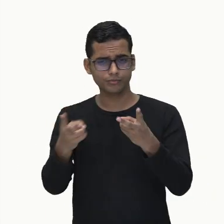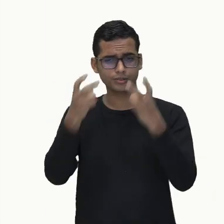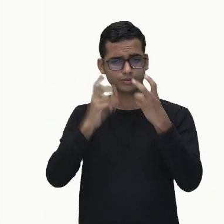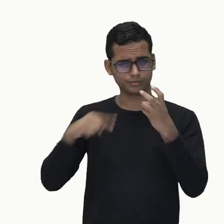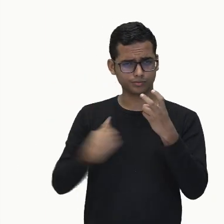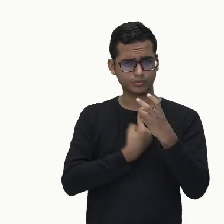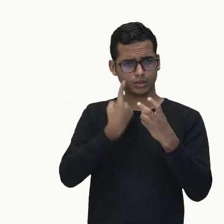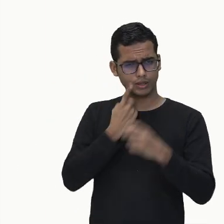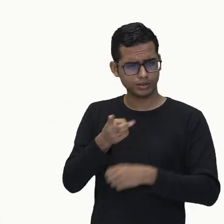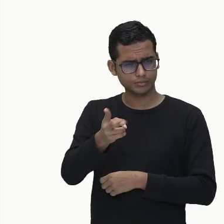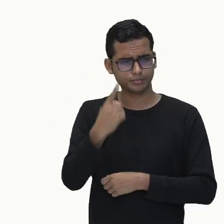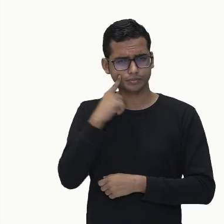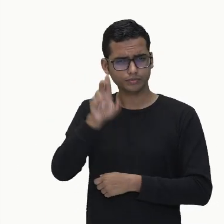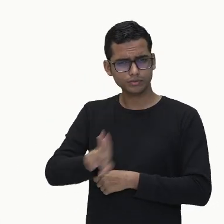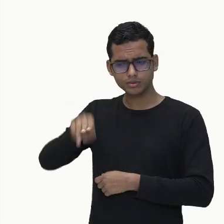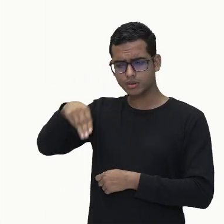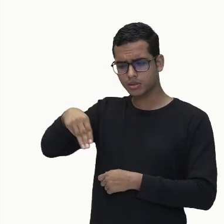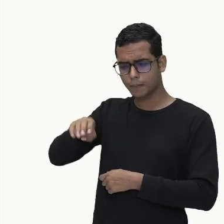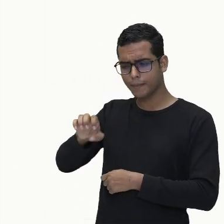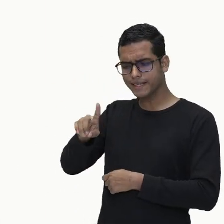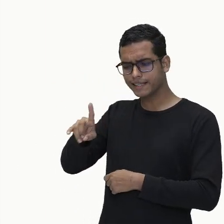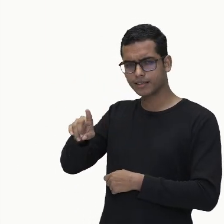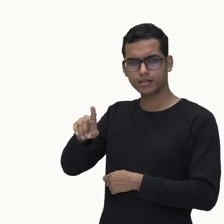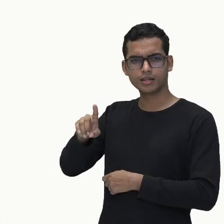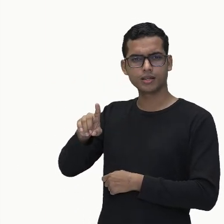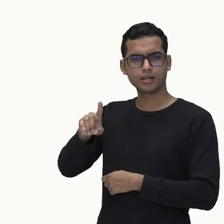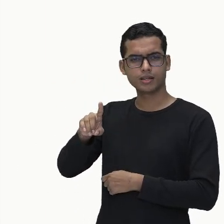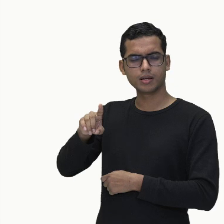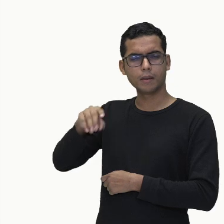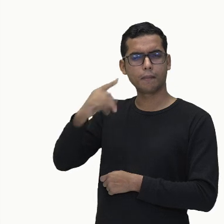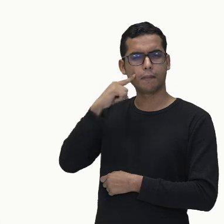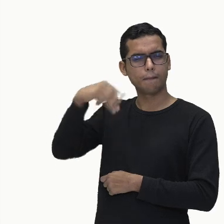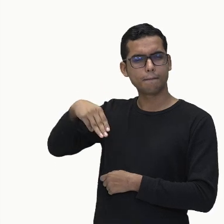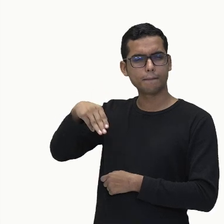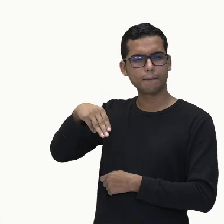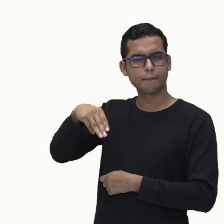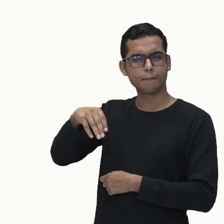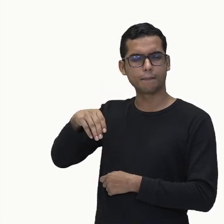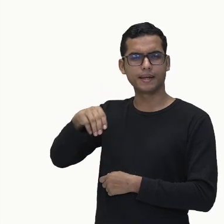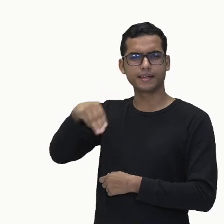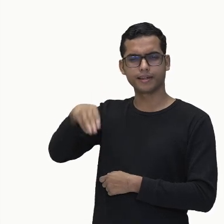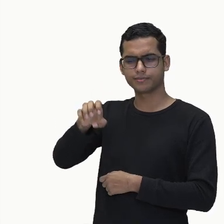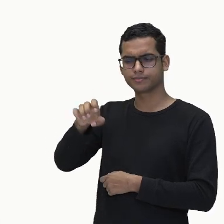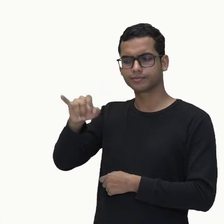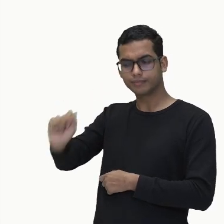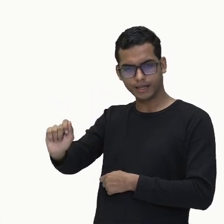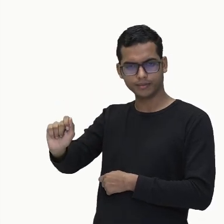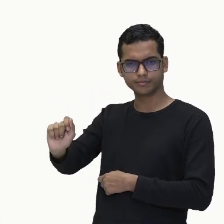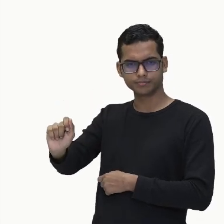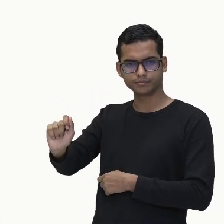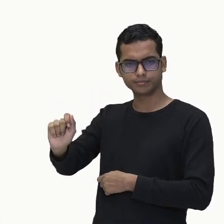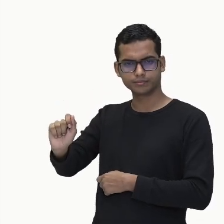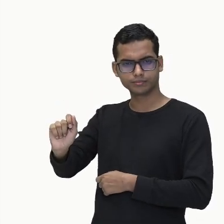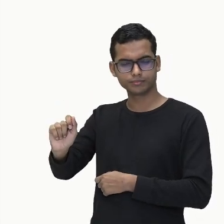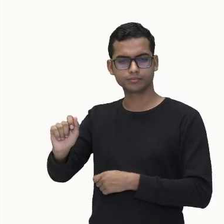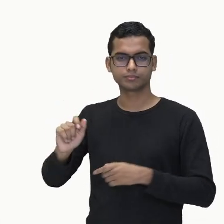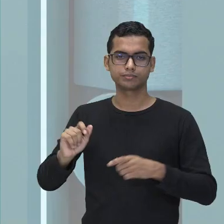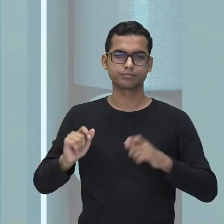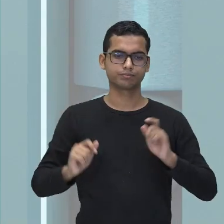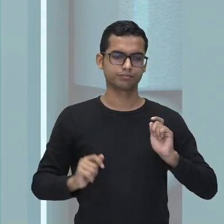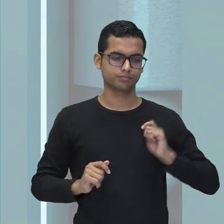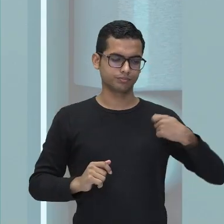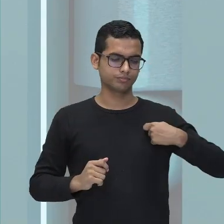falamos meia né até agora a gente tem percebido que nas curiosidades algumas coisas de fato elas são